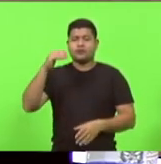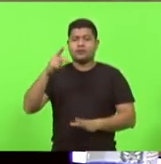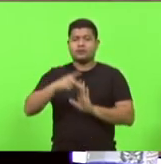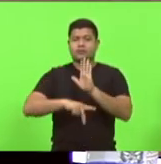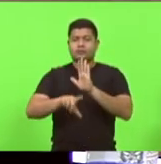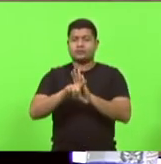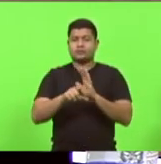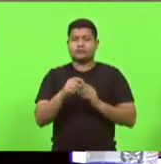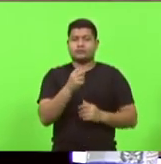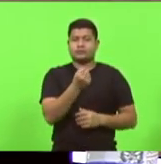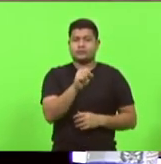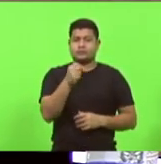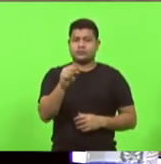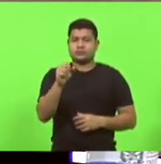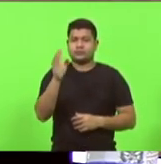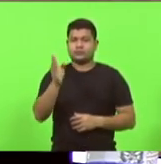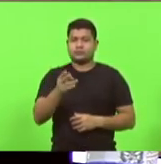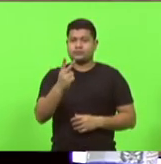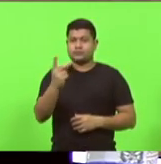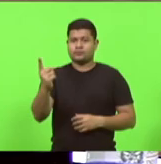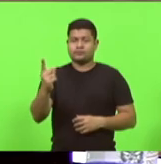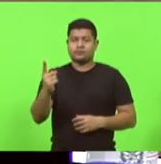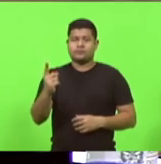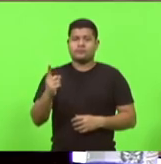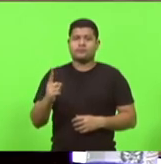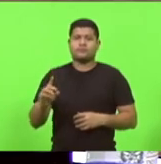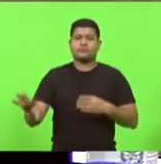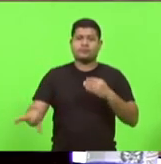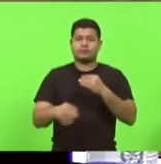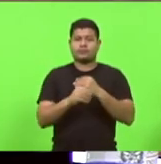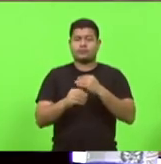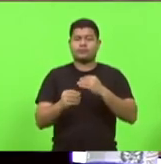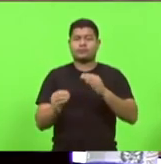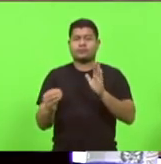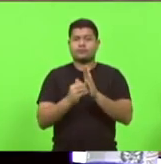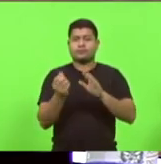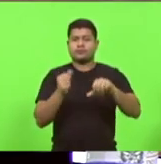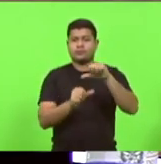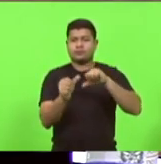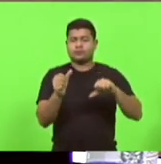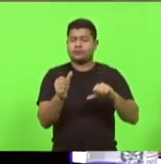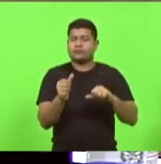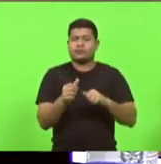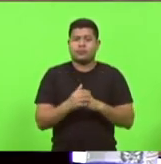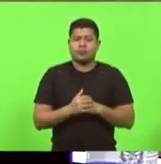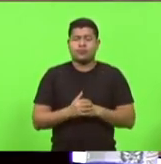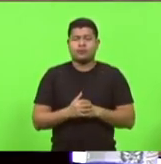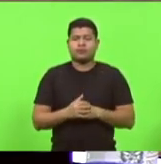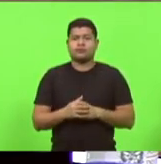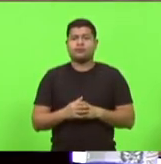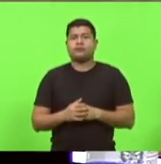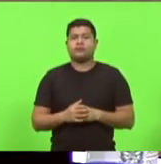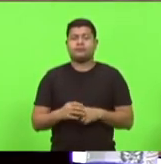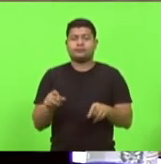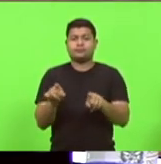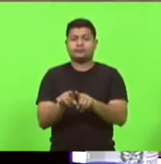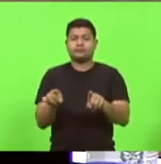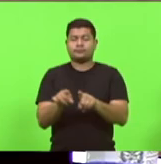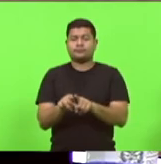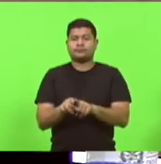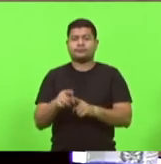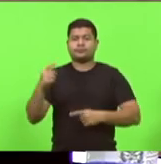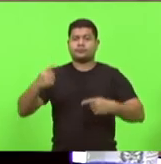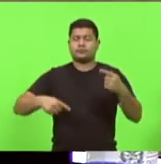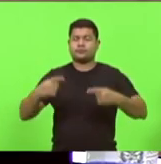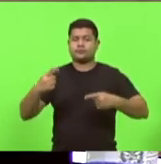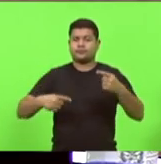lei 88/2021 com emenda modificativa. Outro sim, submetido à discussão e com a manifestação